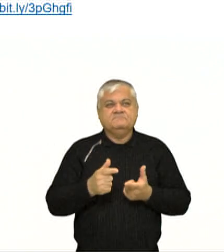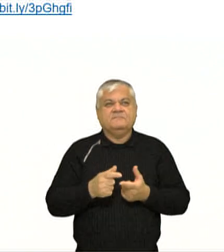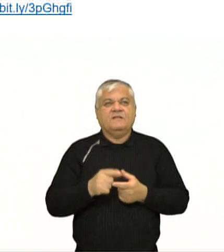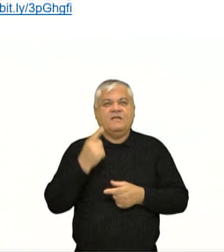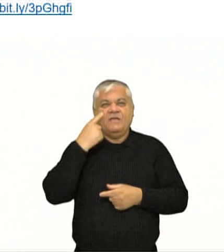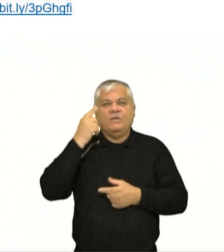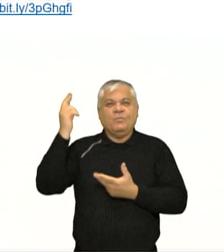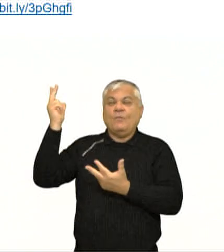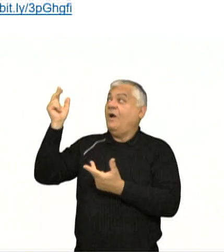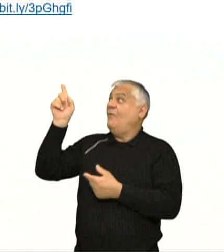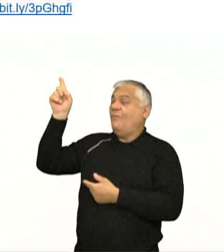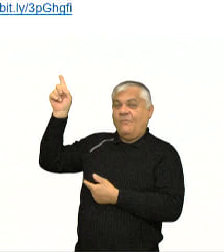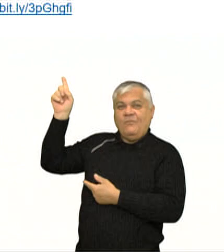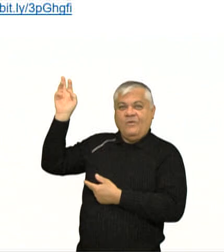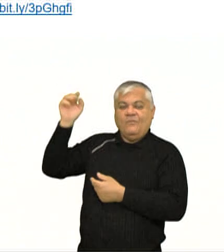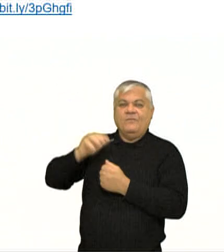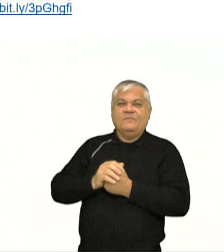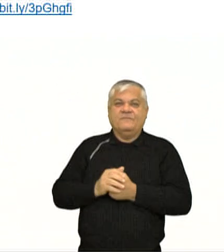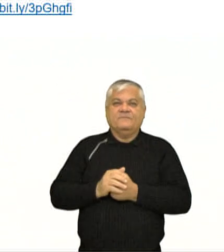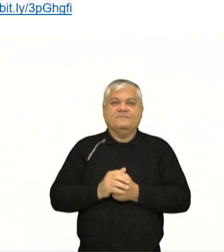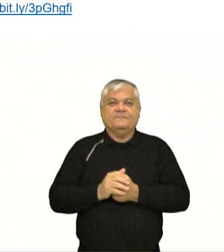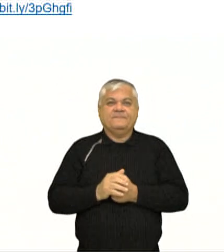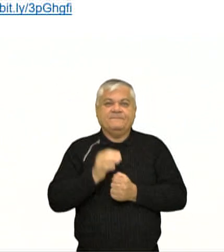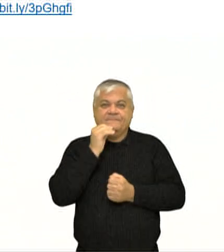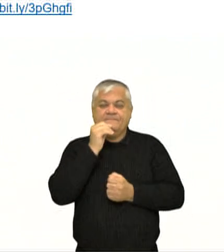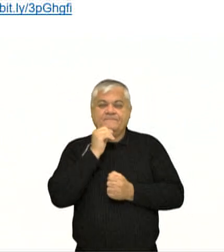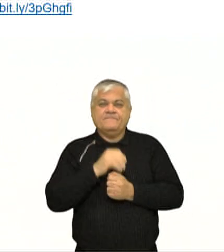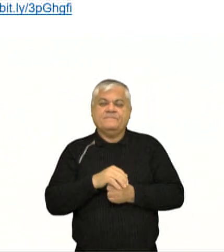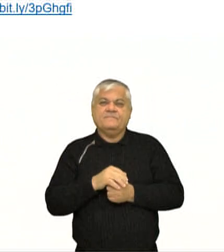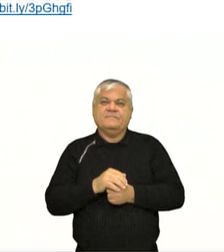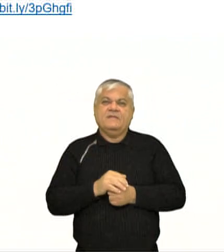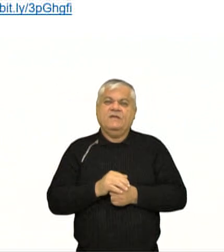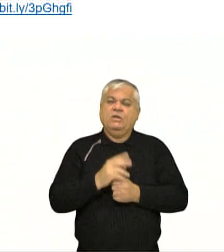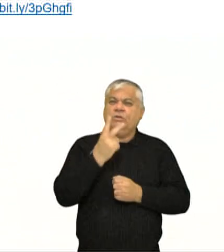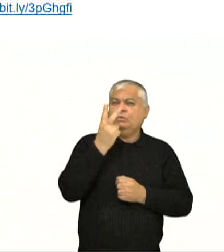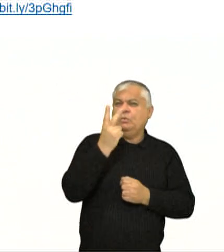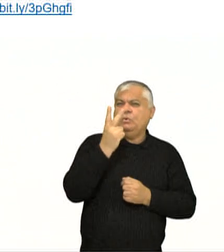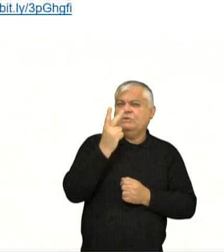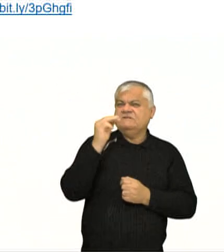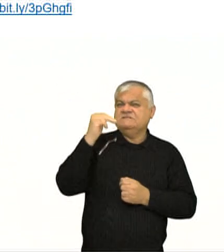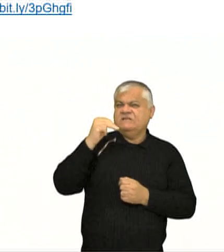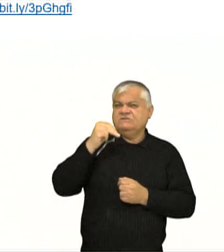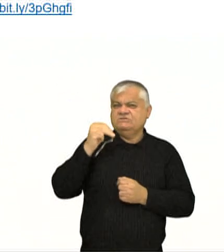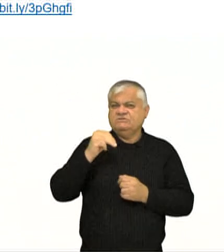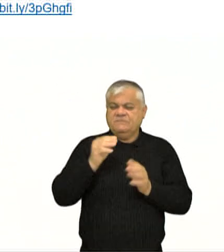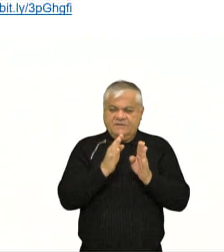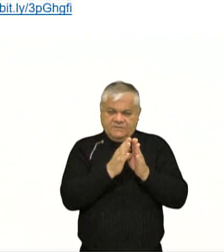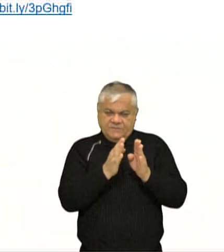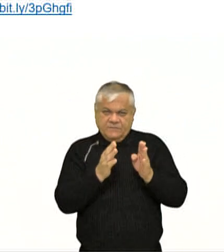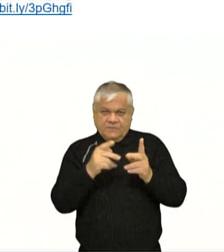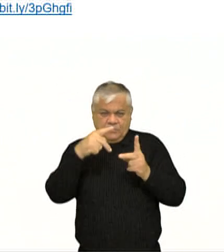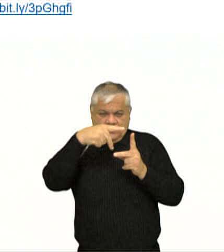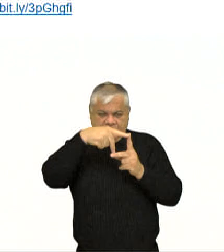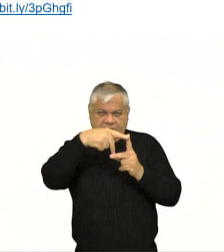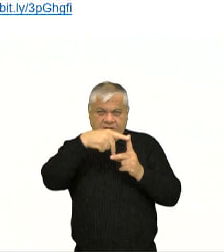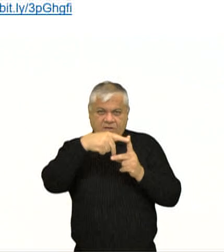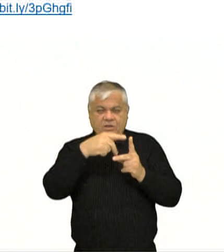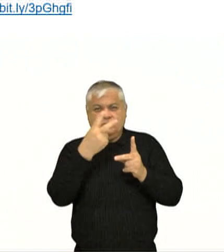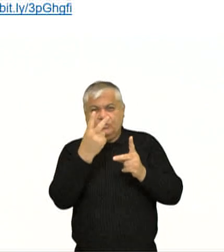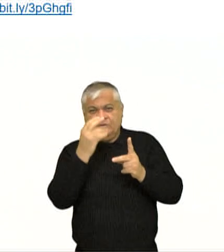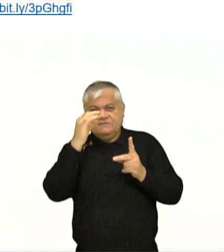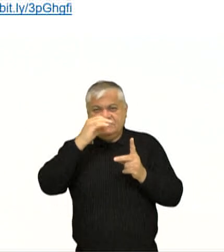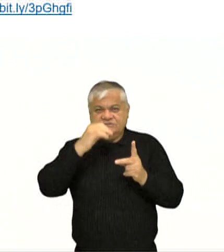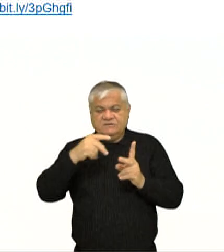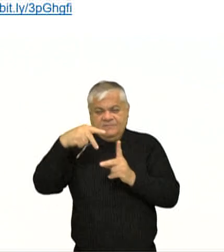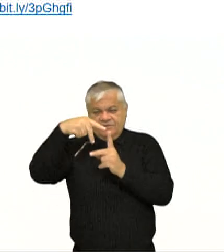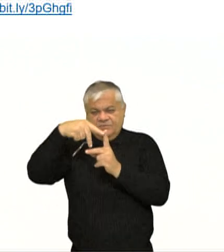ó, em uma folha em espaços de 2 por 2 centímetros. Então você vai ter quadradinhos de 2 por 2